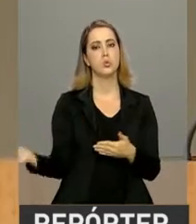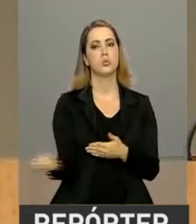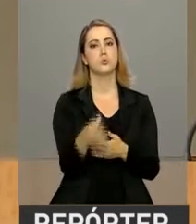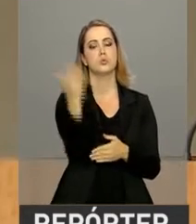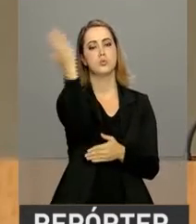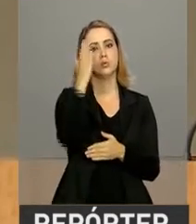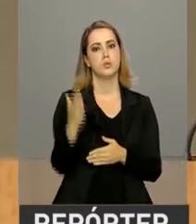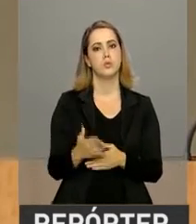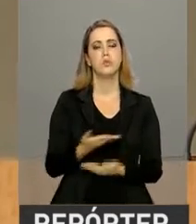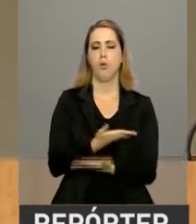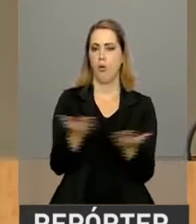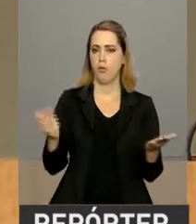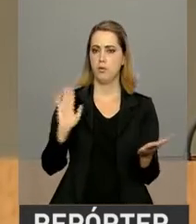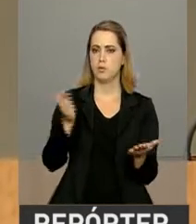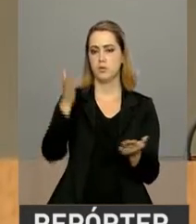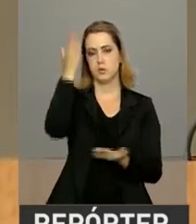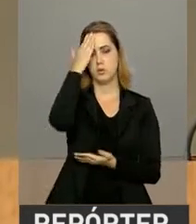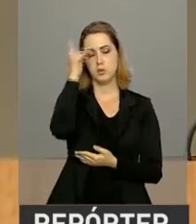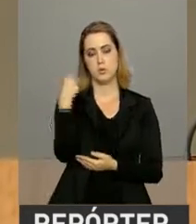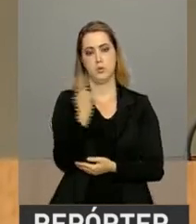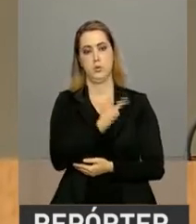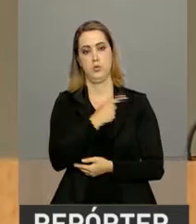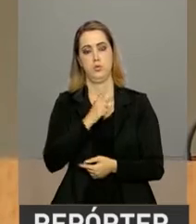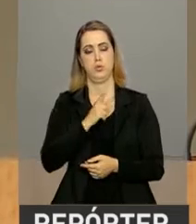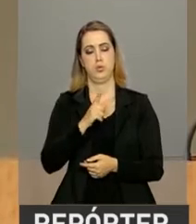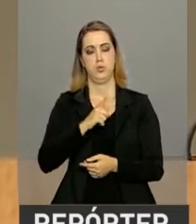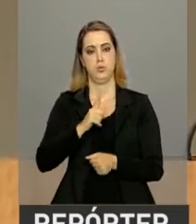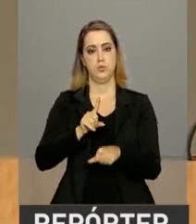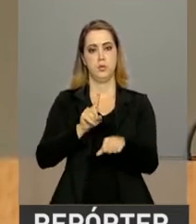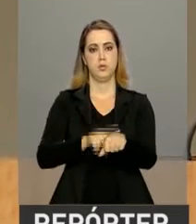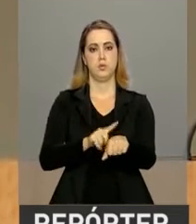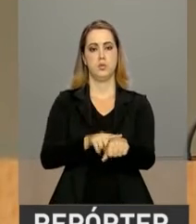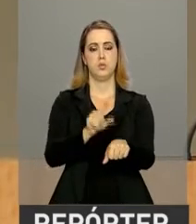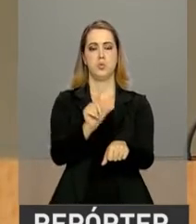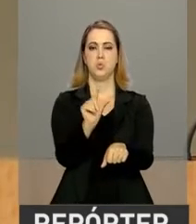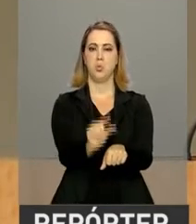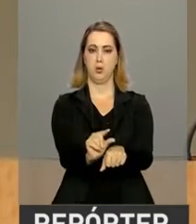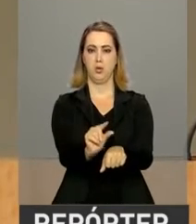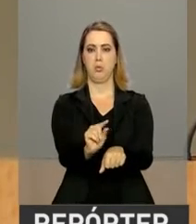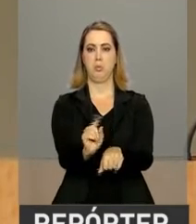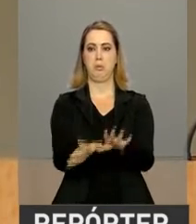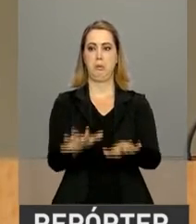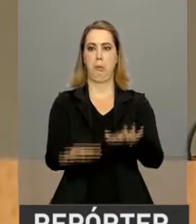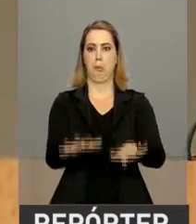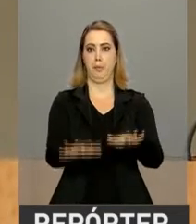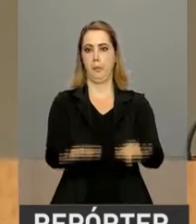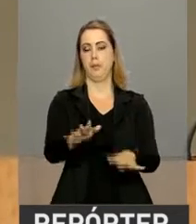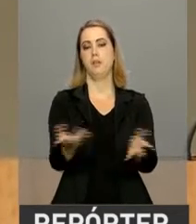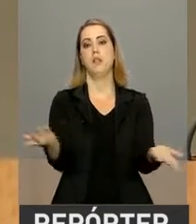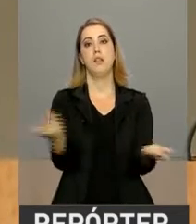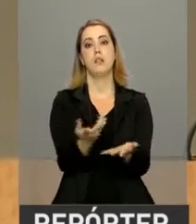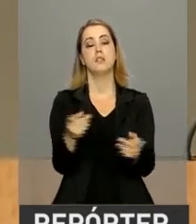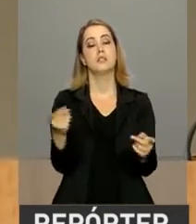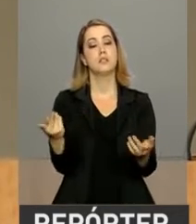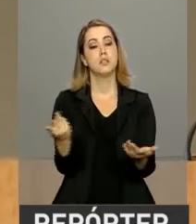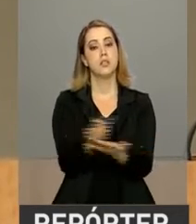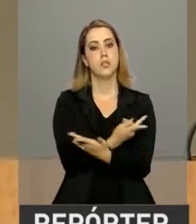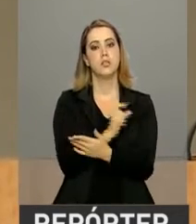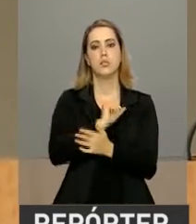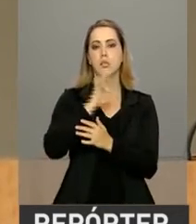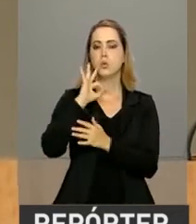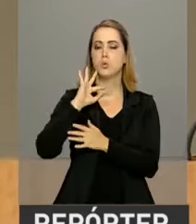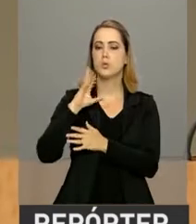sabem que nós tivemos um pequeno período, um pouco mais agitado, mas cumpridas todas as